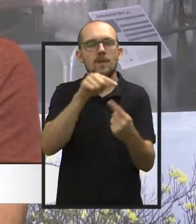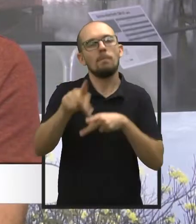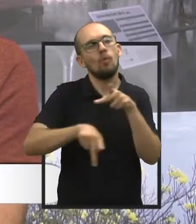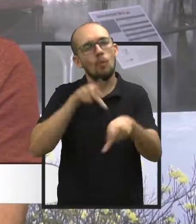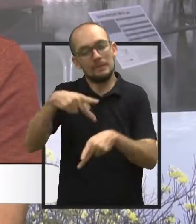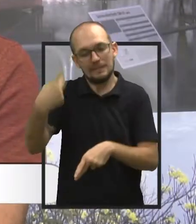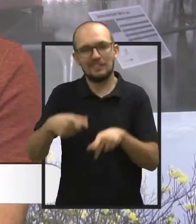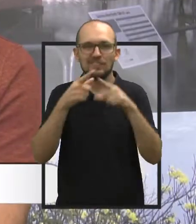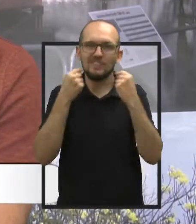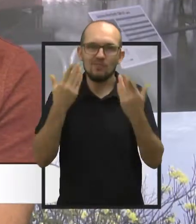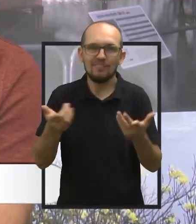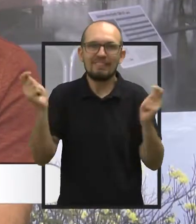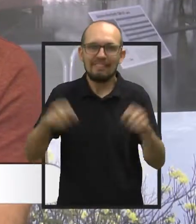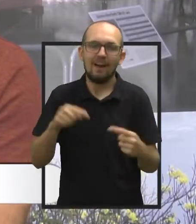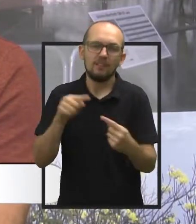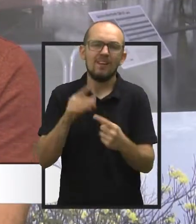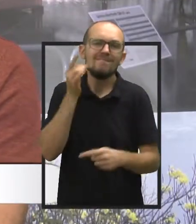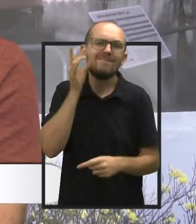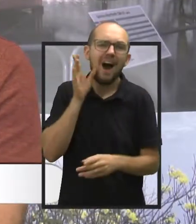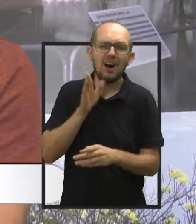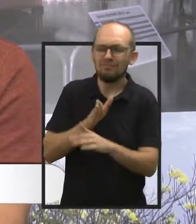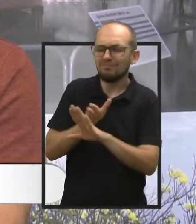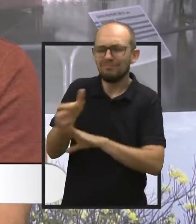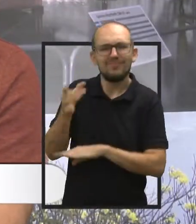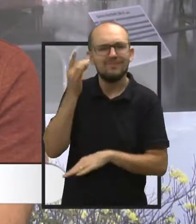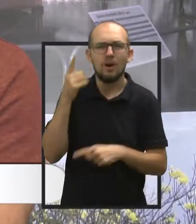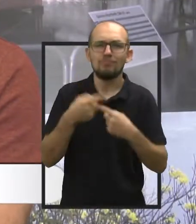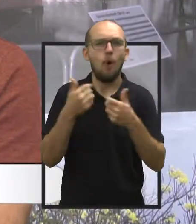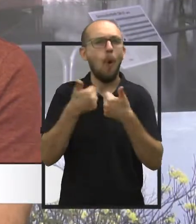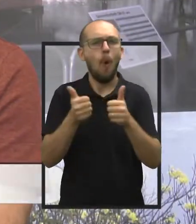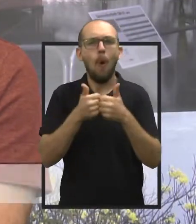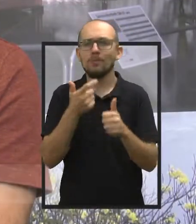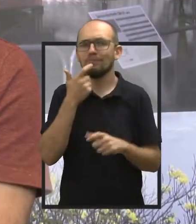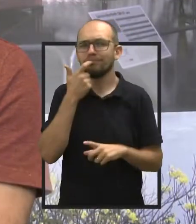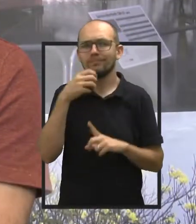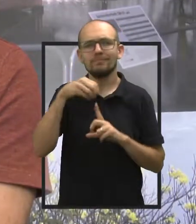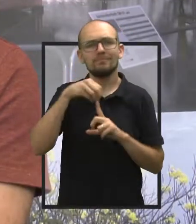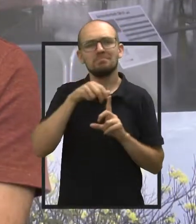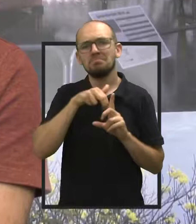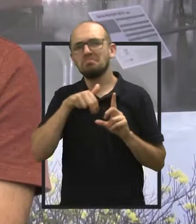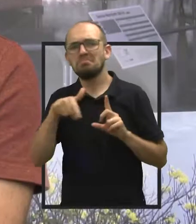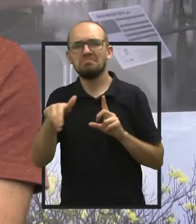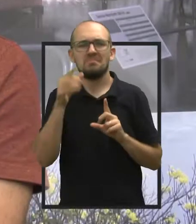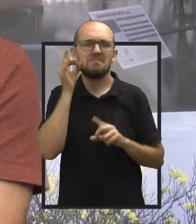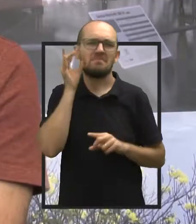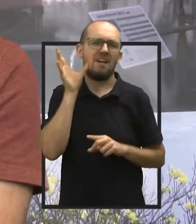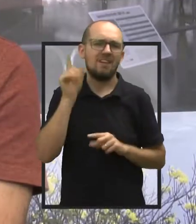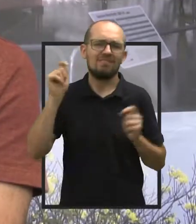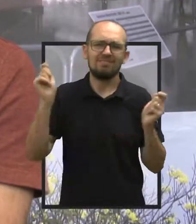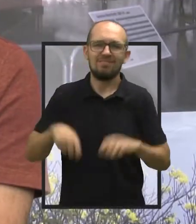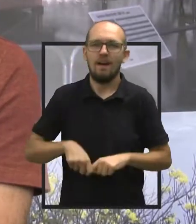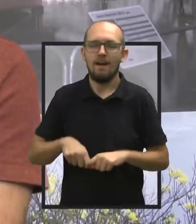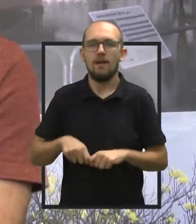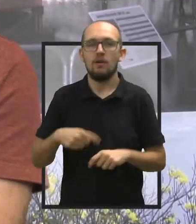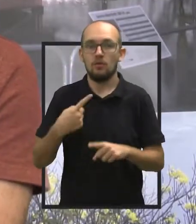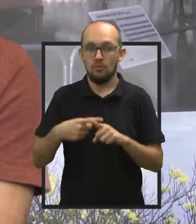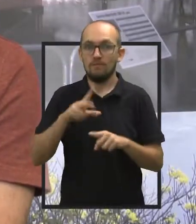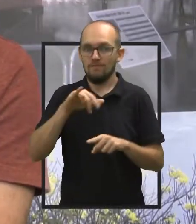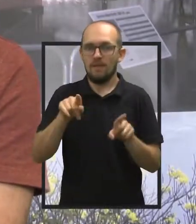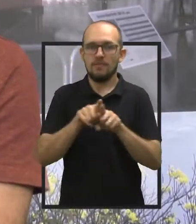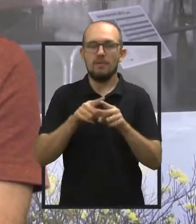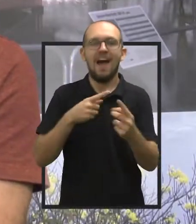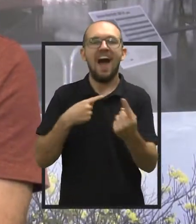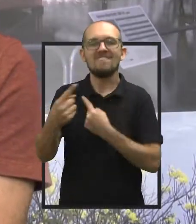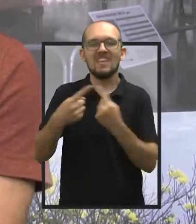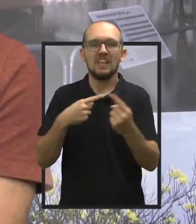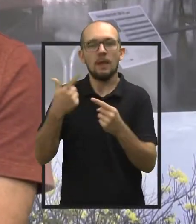da cidade, né? É fácil acesso, hoje tem ônibus fácil que vai para lá, né, tudo, né? Vai acontecer o prolongamento da